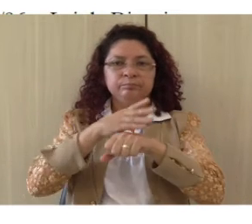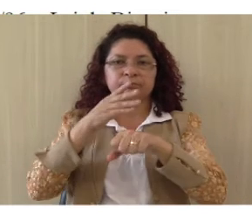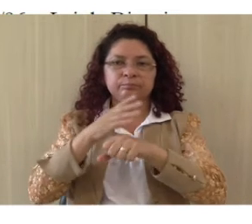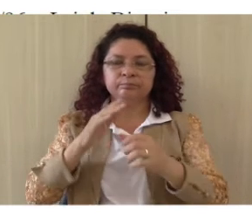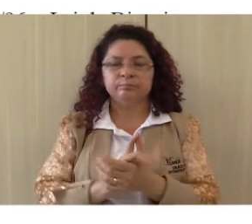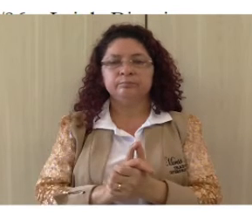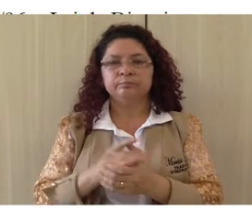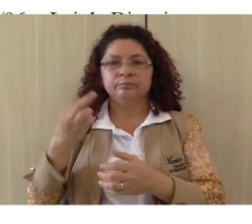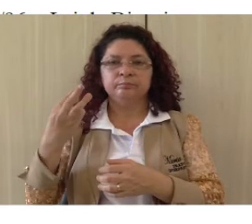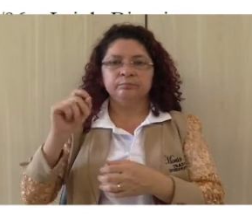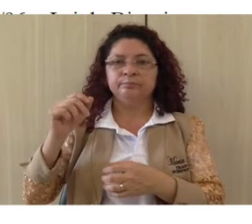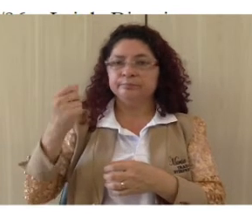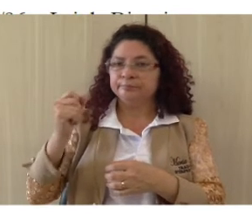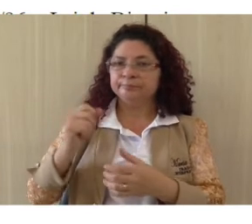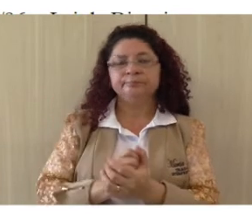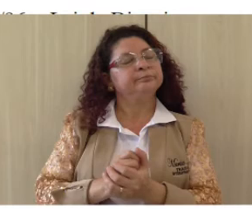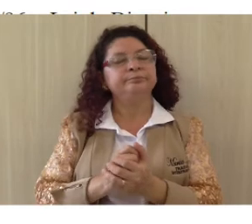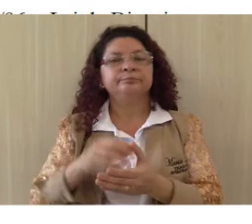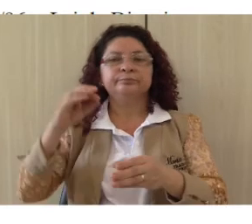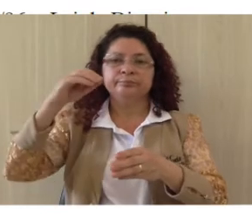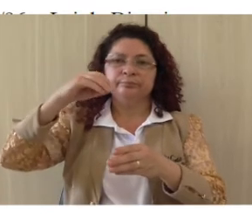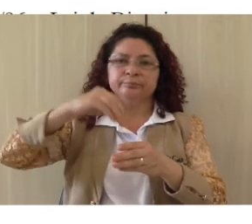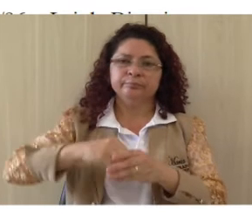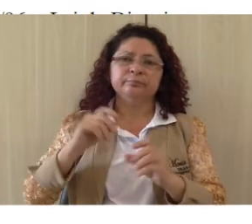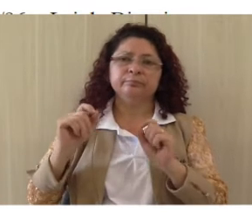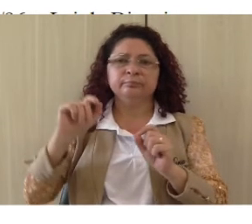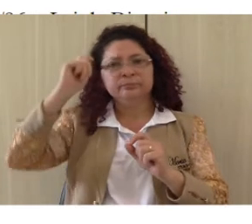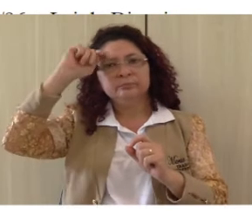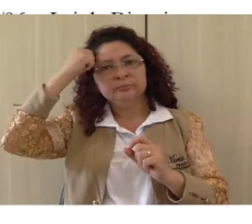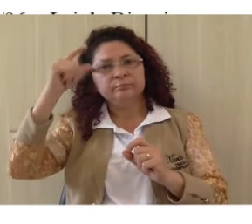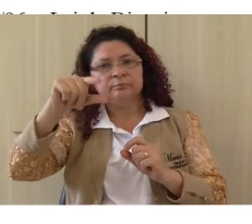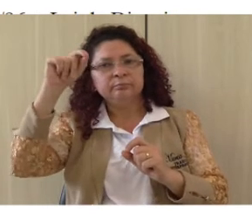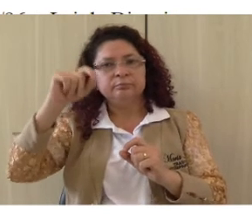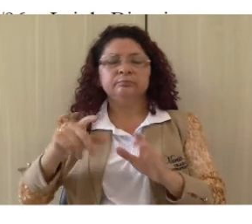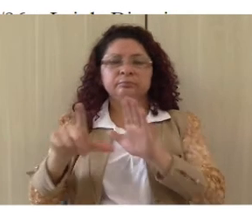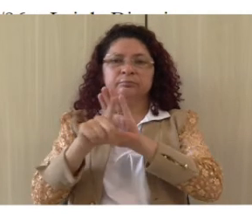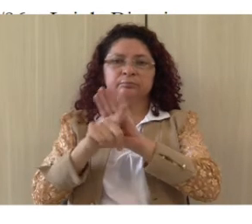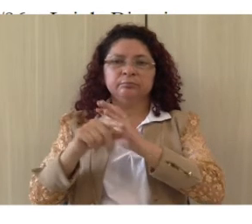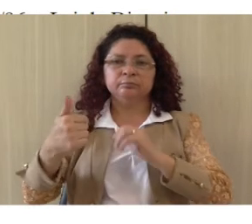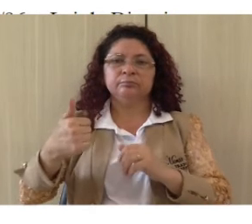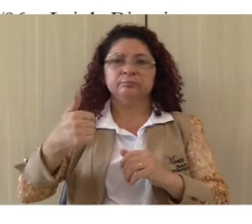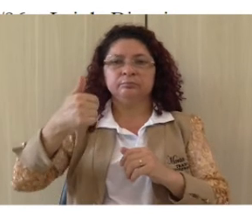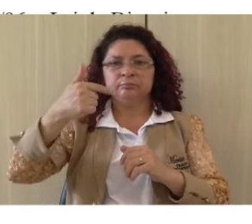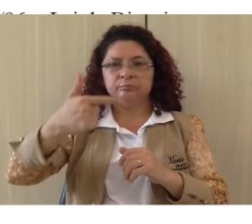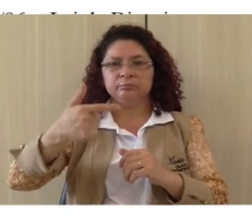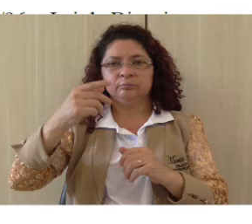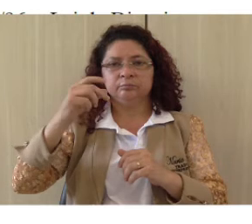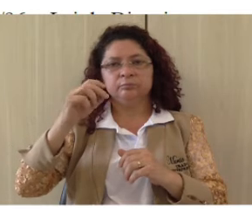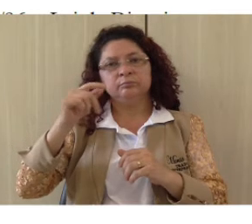Item 3.8. O sistema de cotas segue as orientações da Lei nº 12.711,